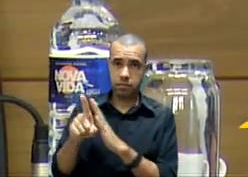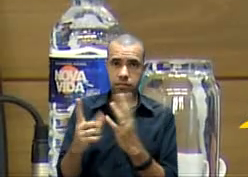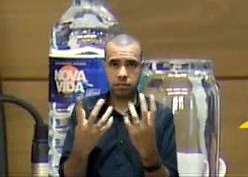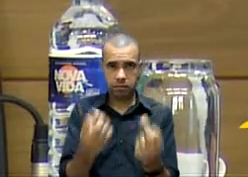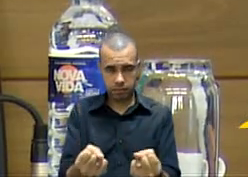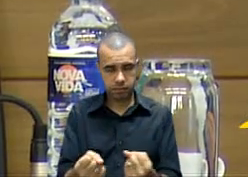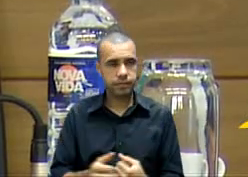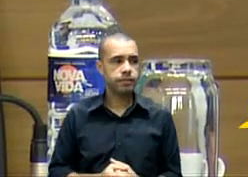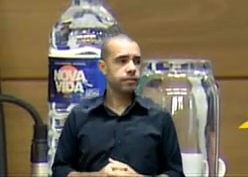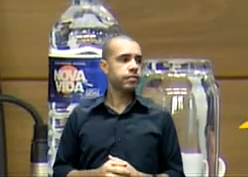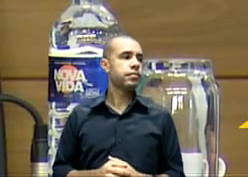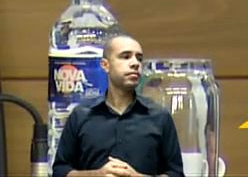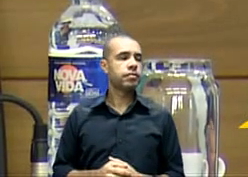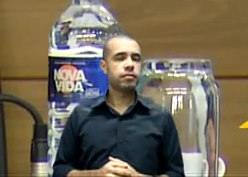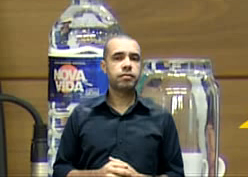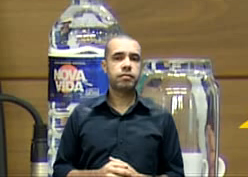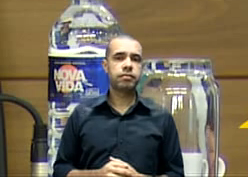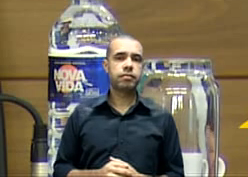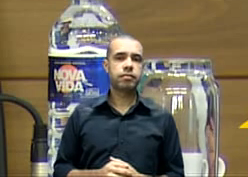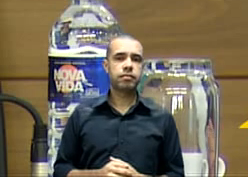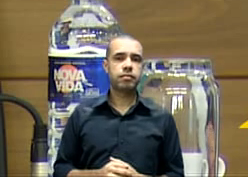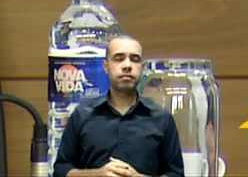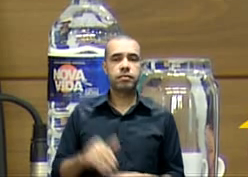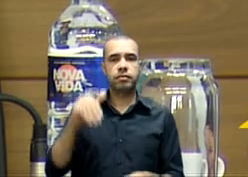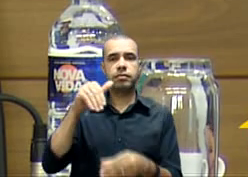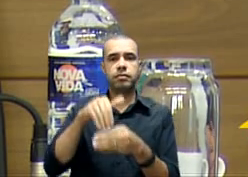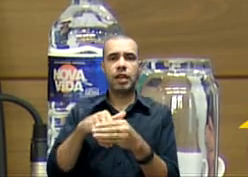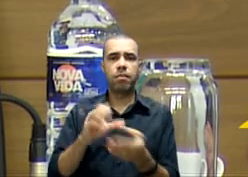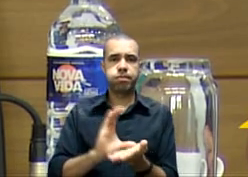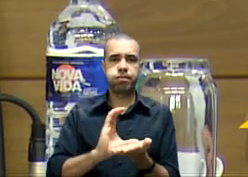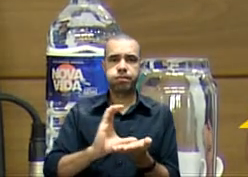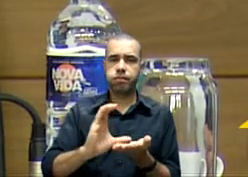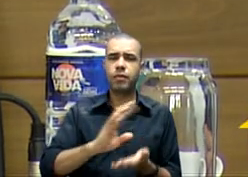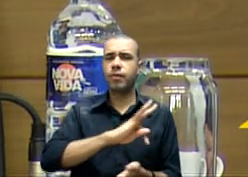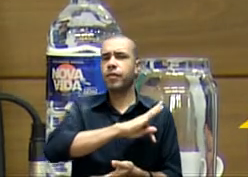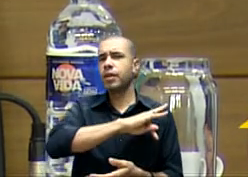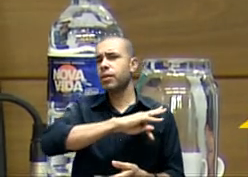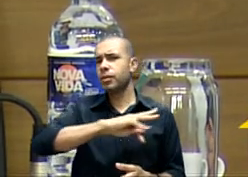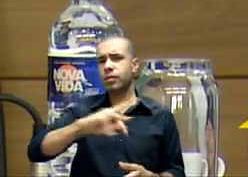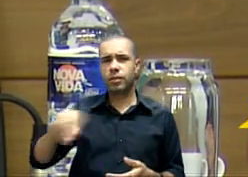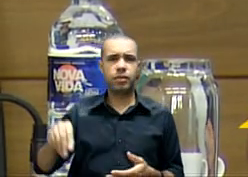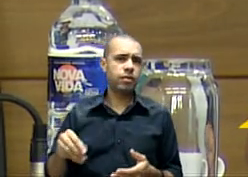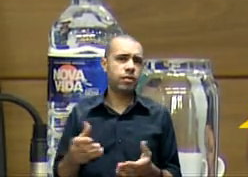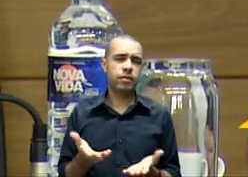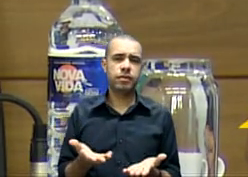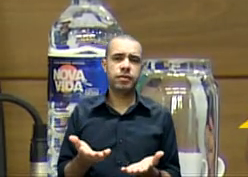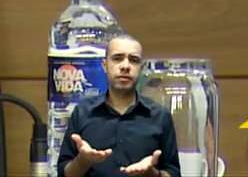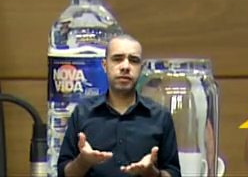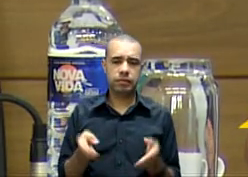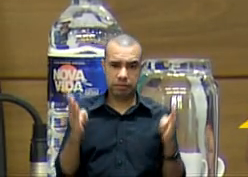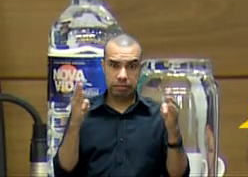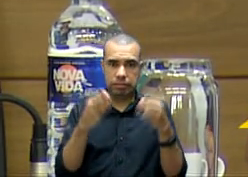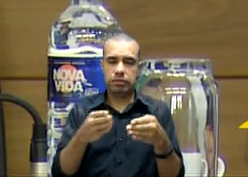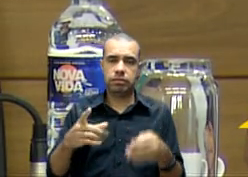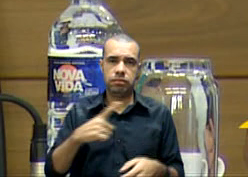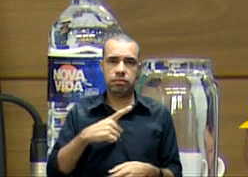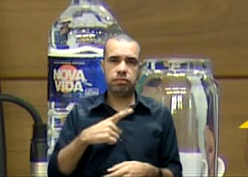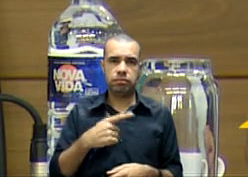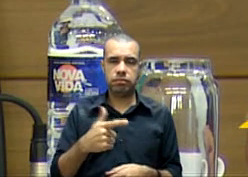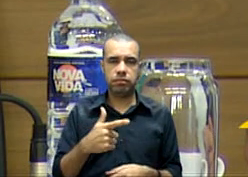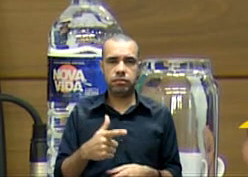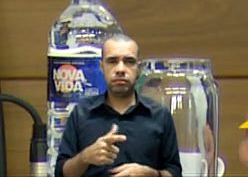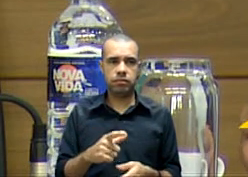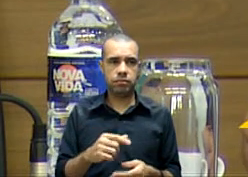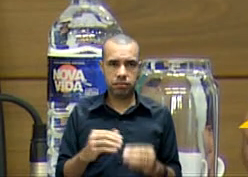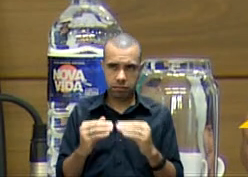aprovado. Vamos colocar em votação, em bloco, todos os requerimentos não destacados. Os vereadores que concordam